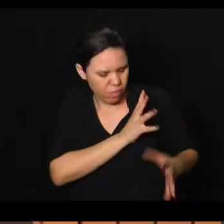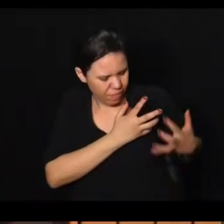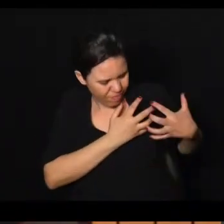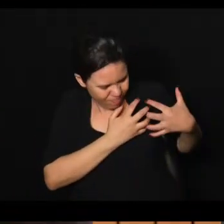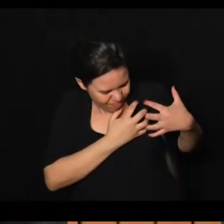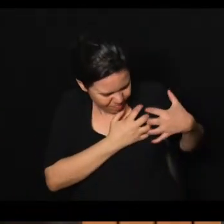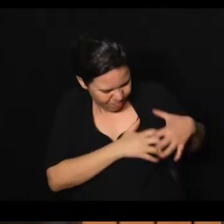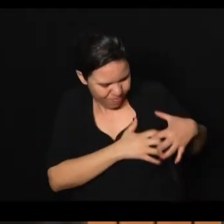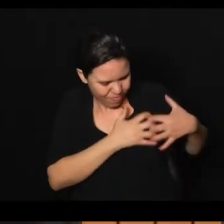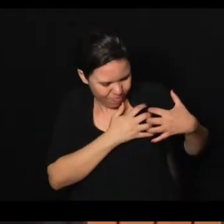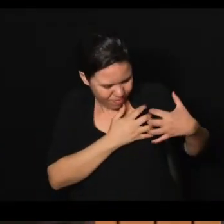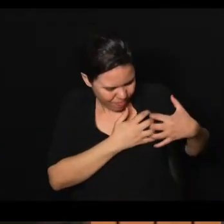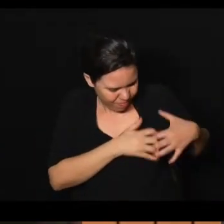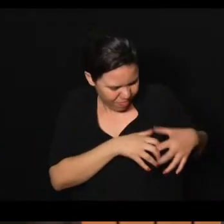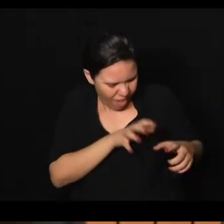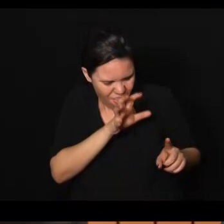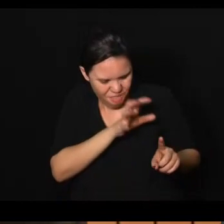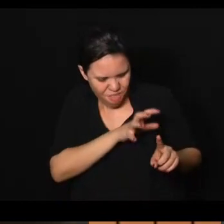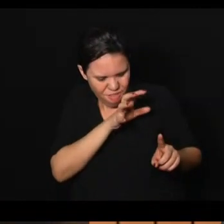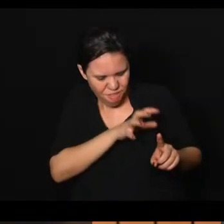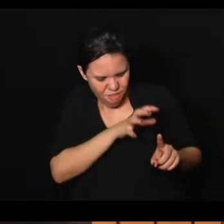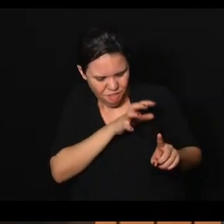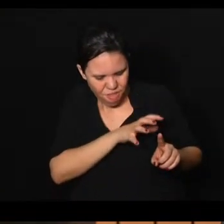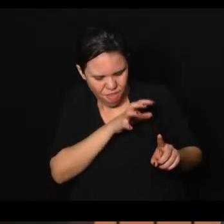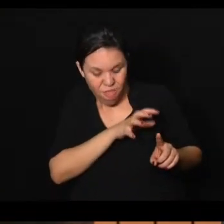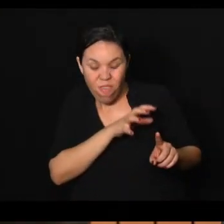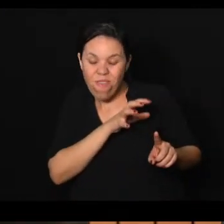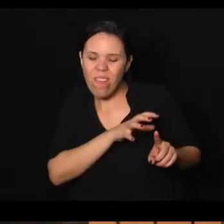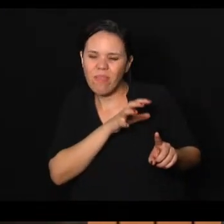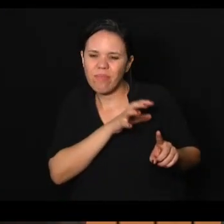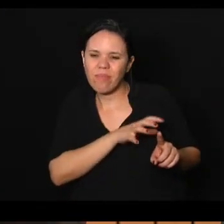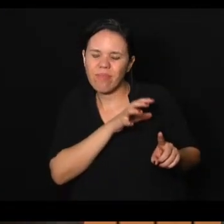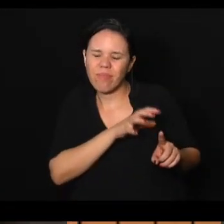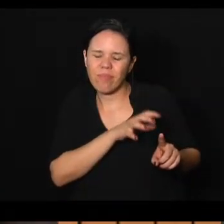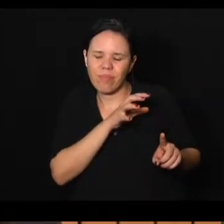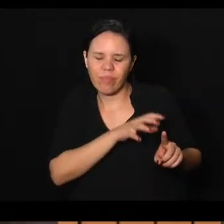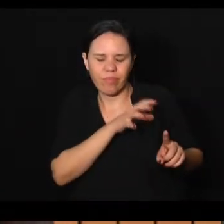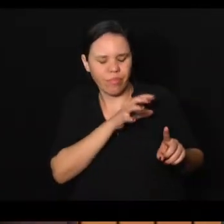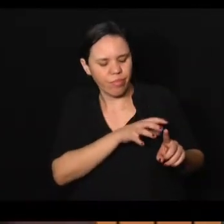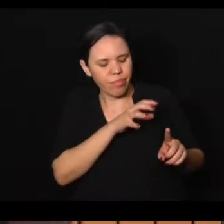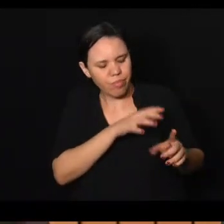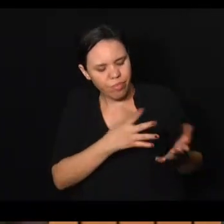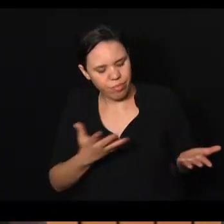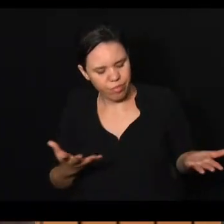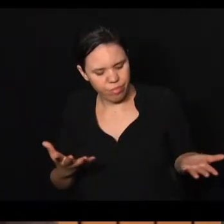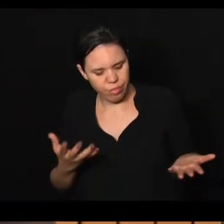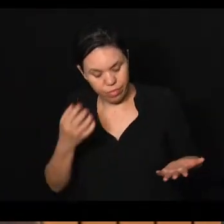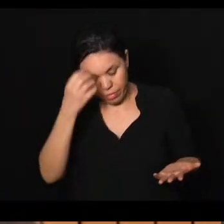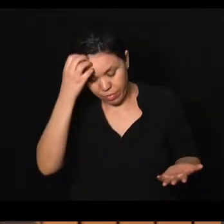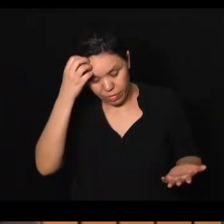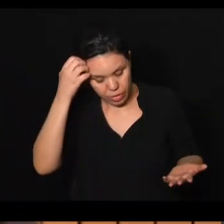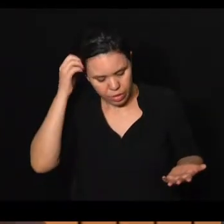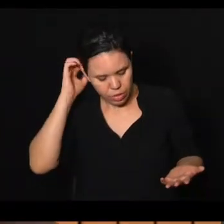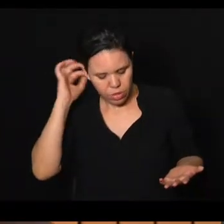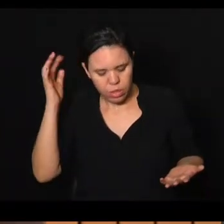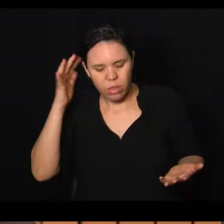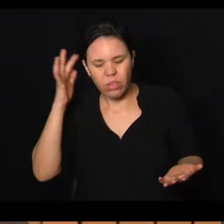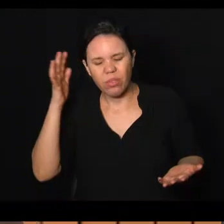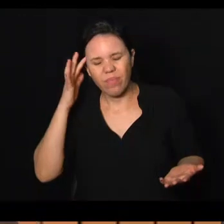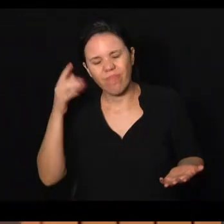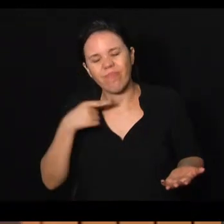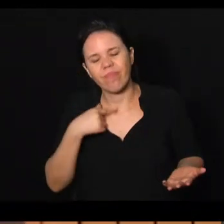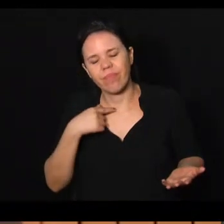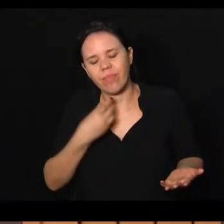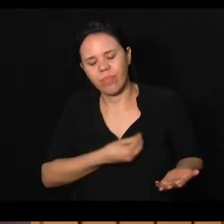O abuso sexual sepulta destino, sepulta sonhos. E quem está falando não é uma ministra que foi escolhida para